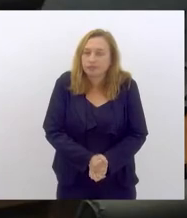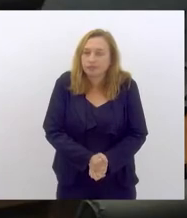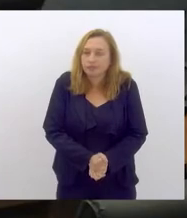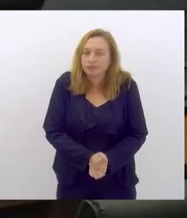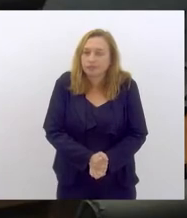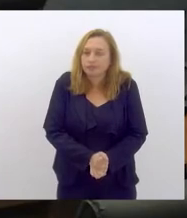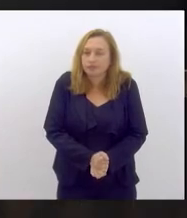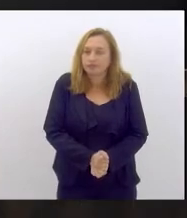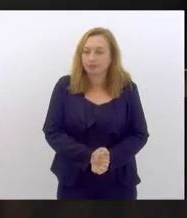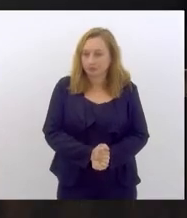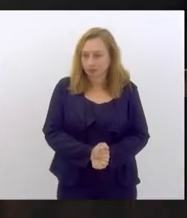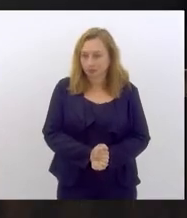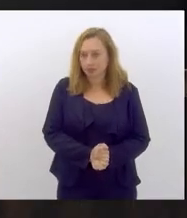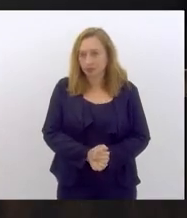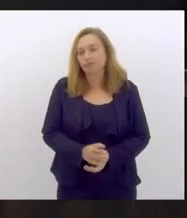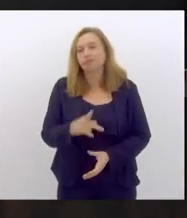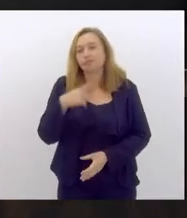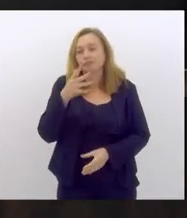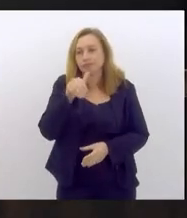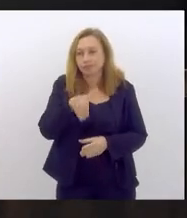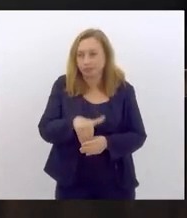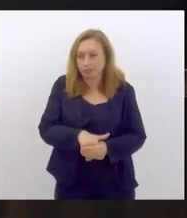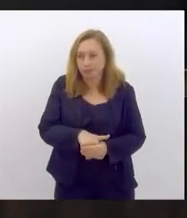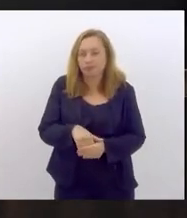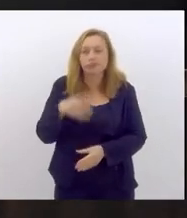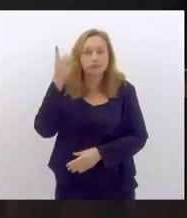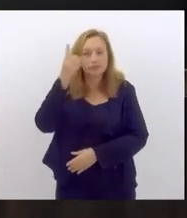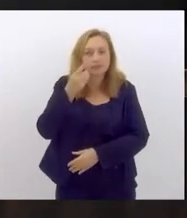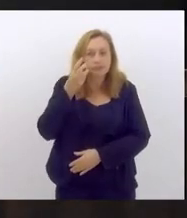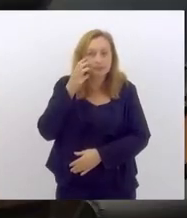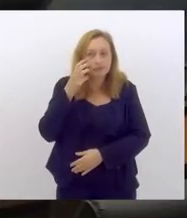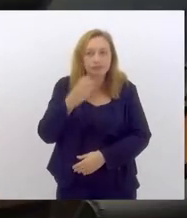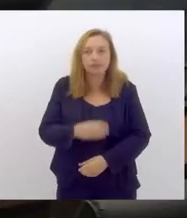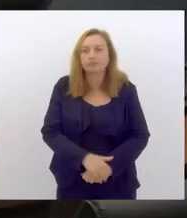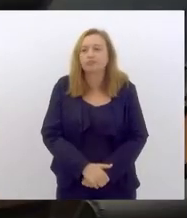Para a declaração de voto, o deputado Valdec.